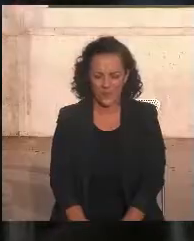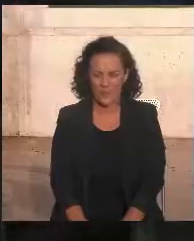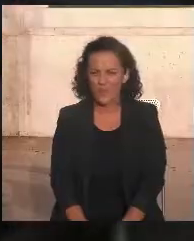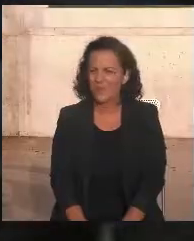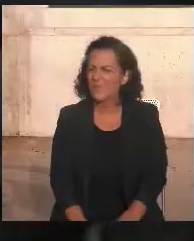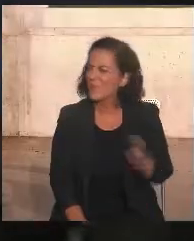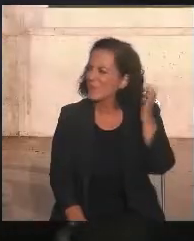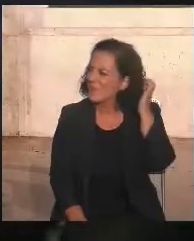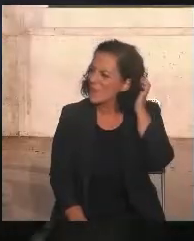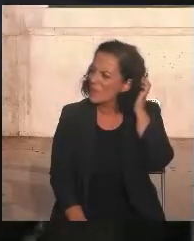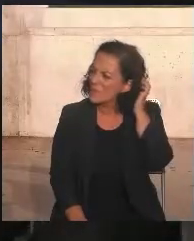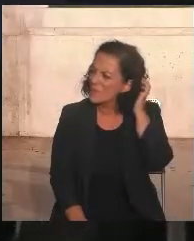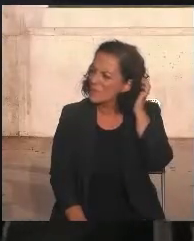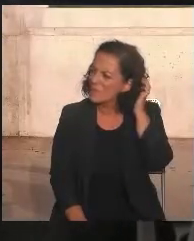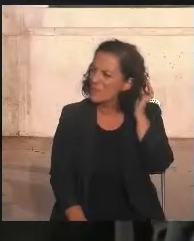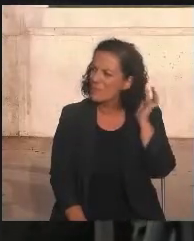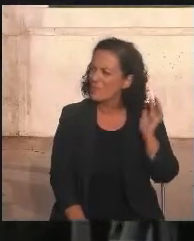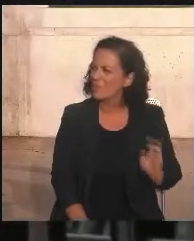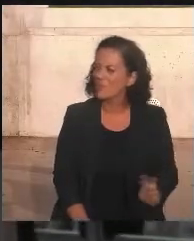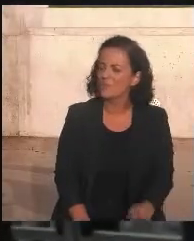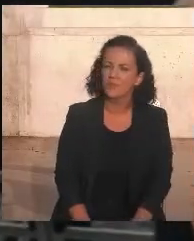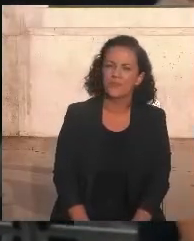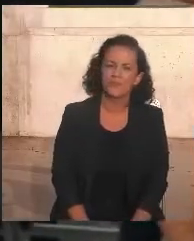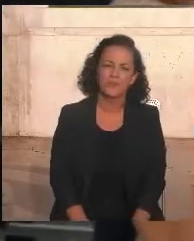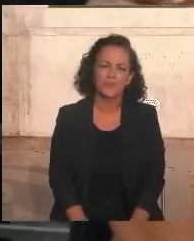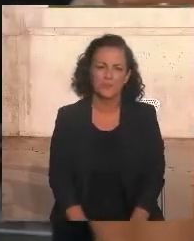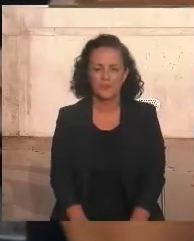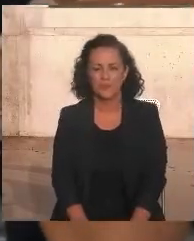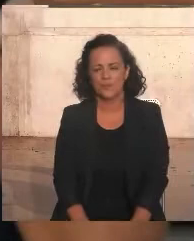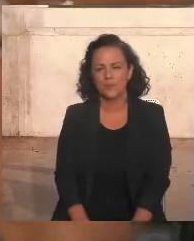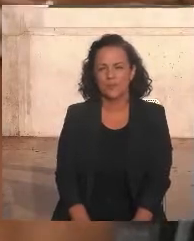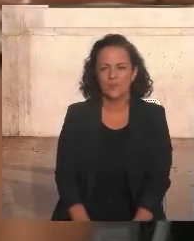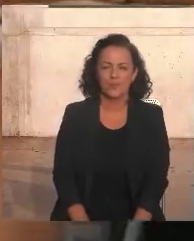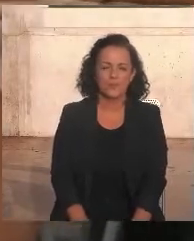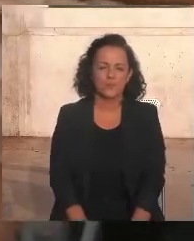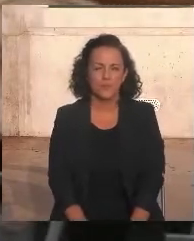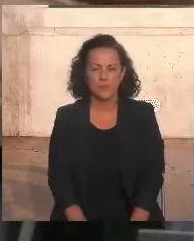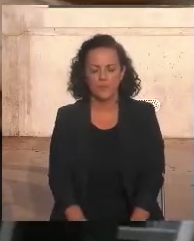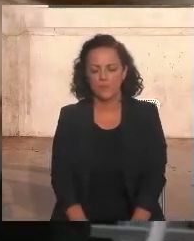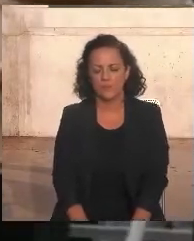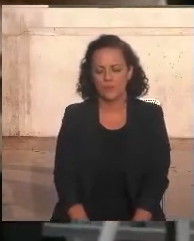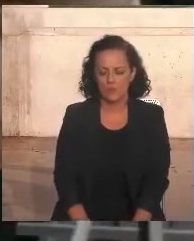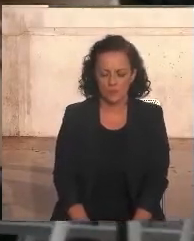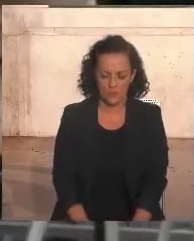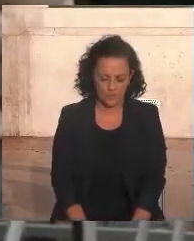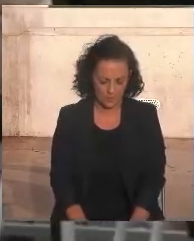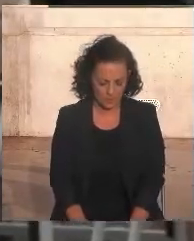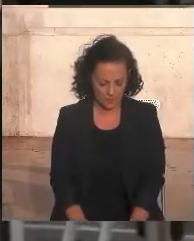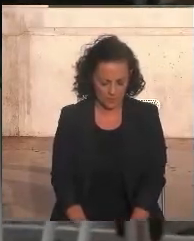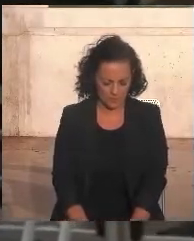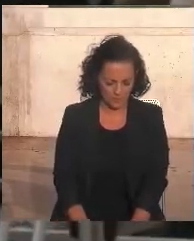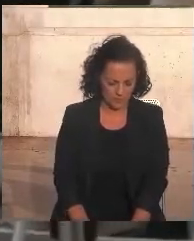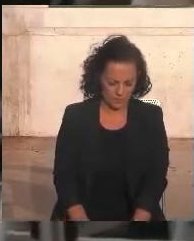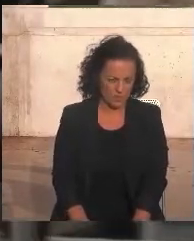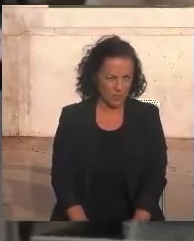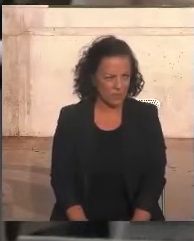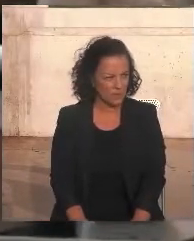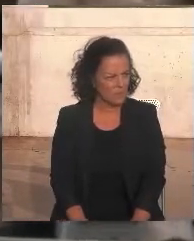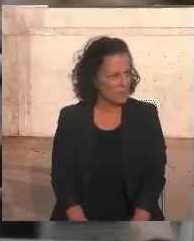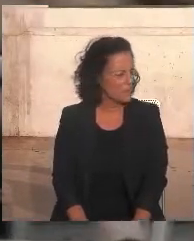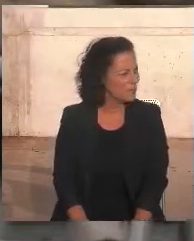esqueço, não sei onde acabo, começo. Sou as ondas que encontras e